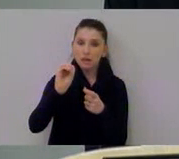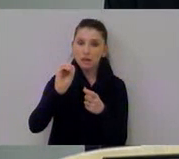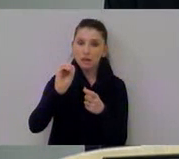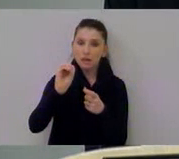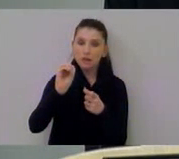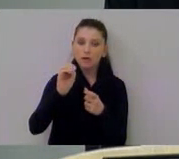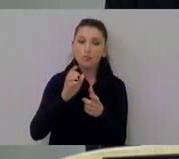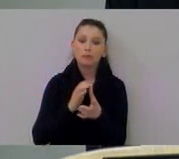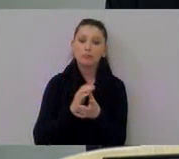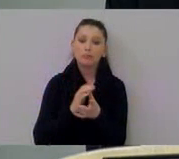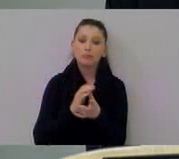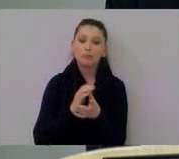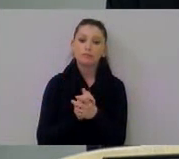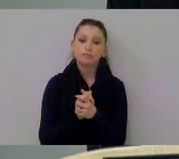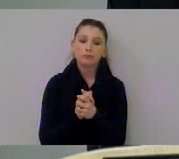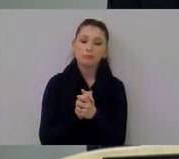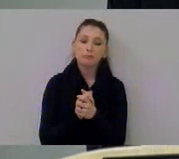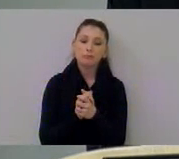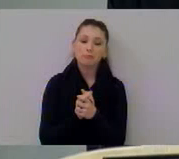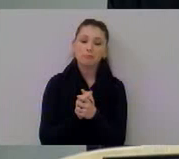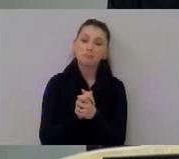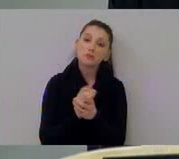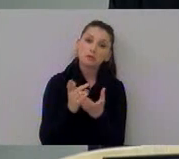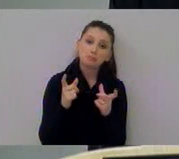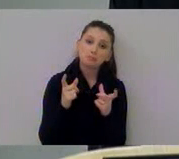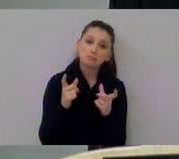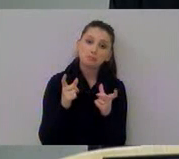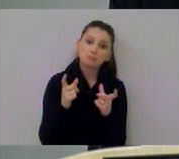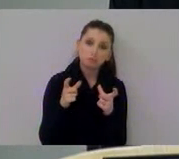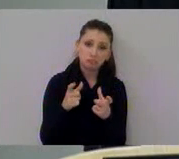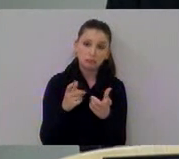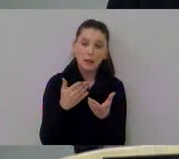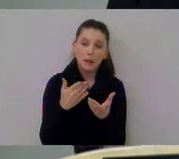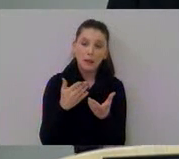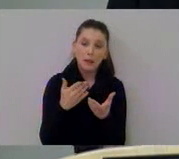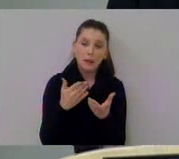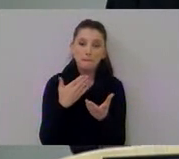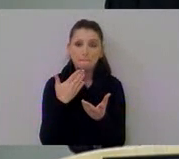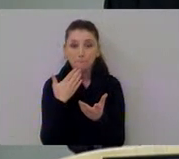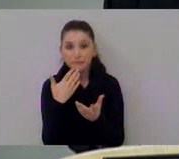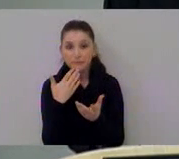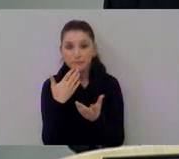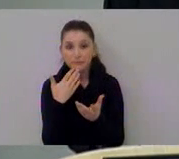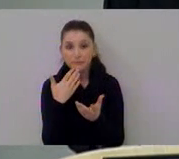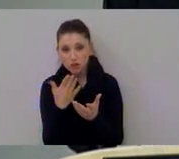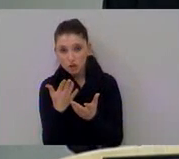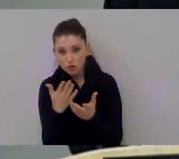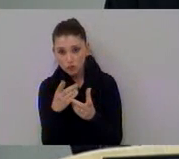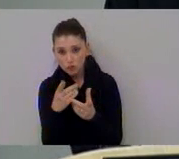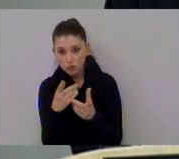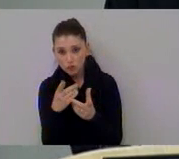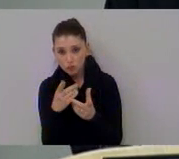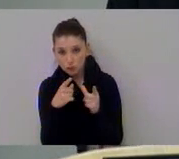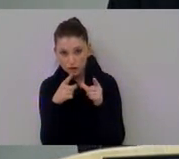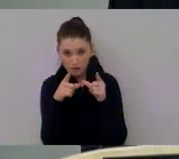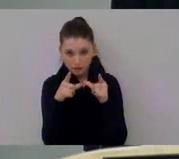onde foi solicitado pelos moradores, presidente de bairros